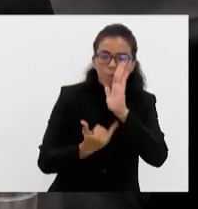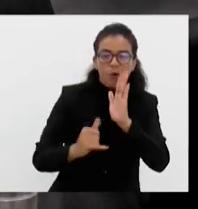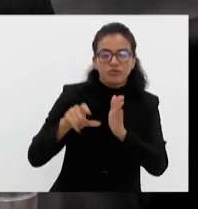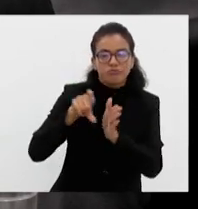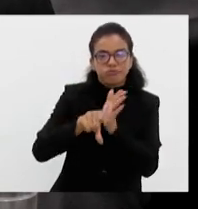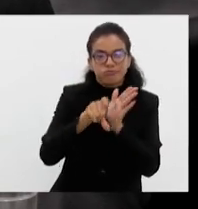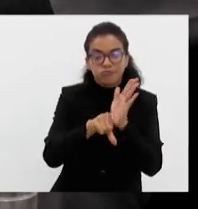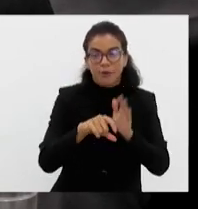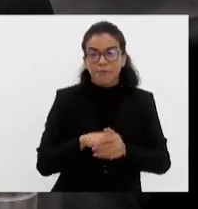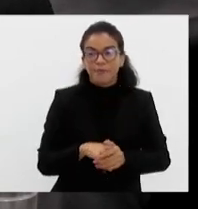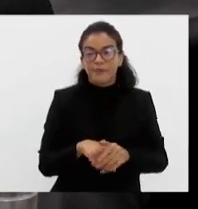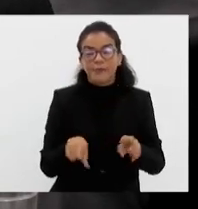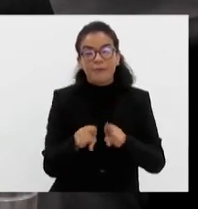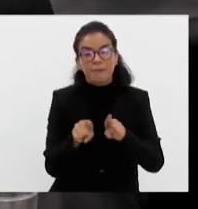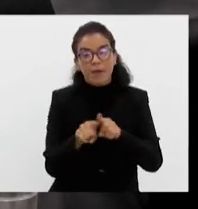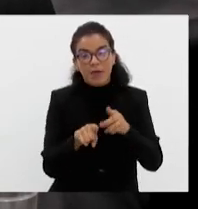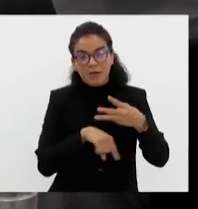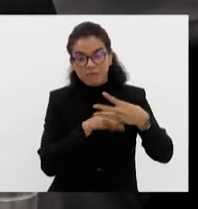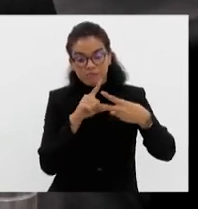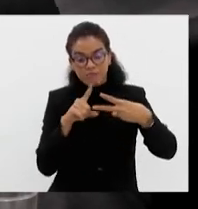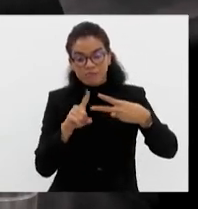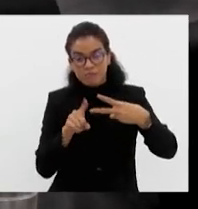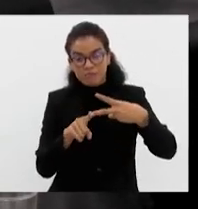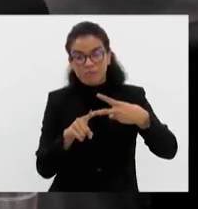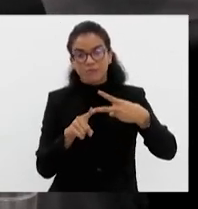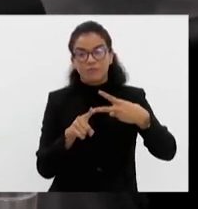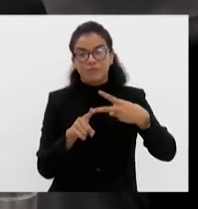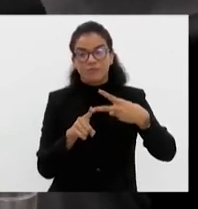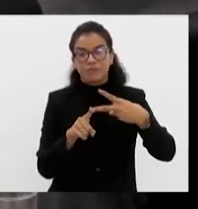mais conceitual, que é assim,